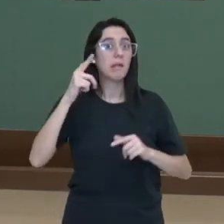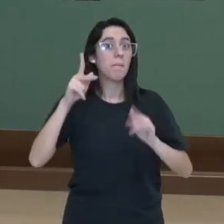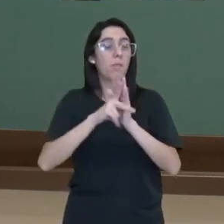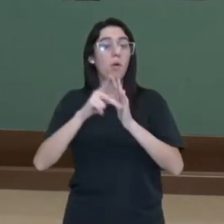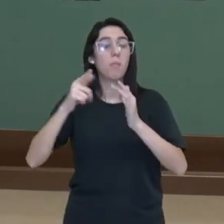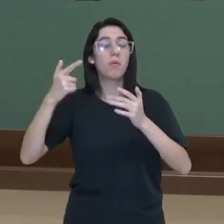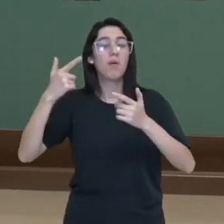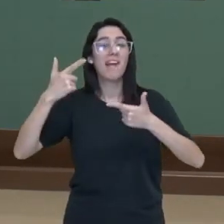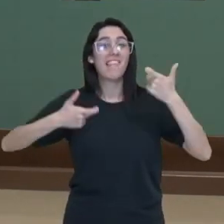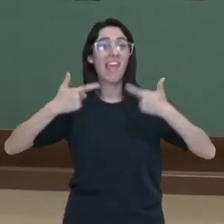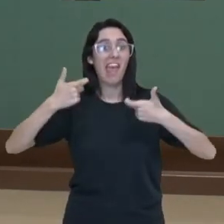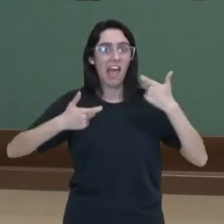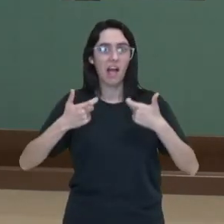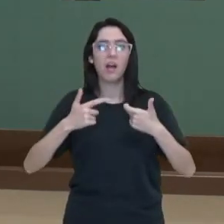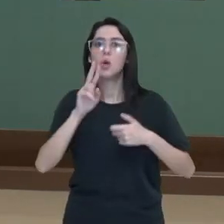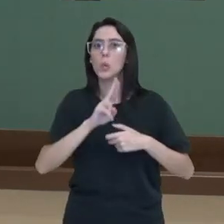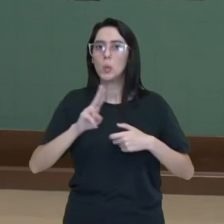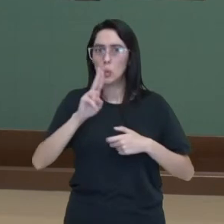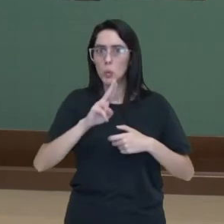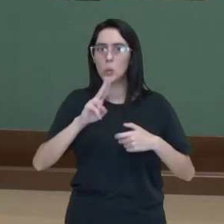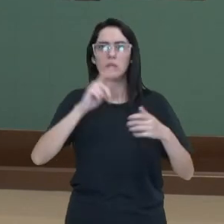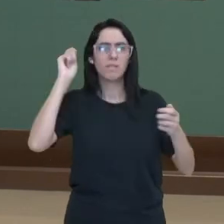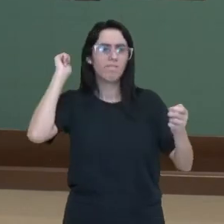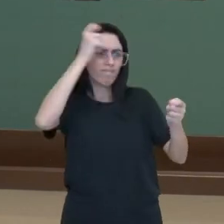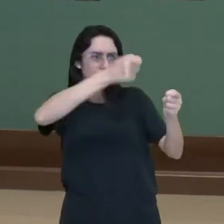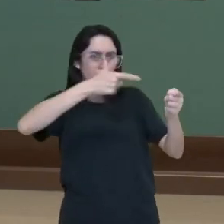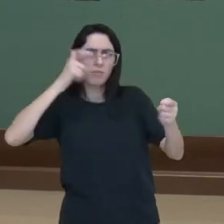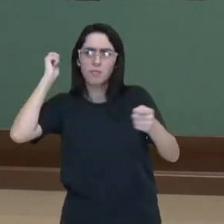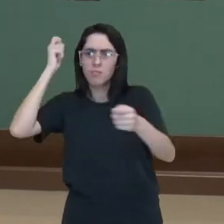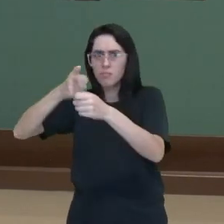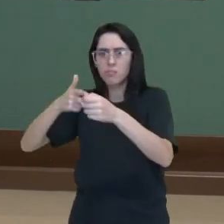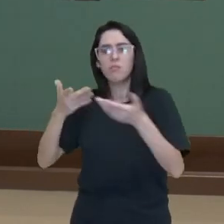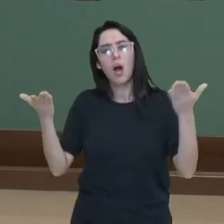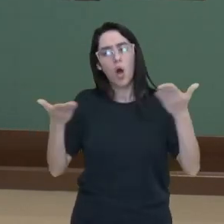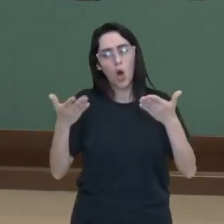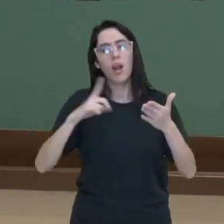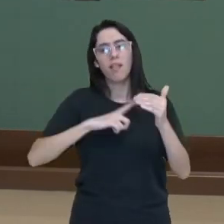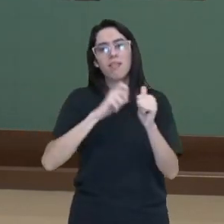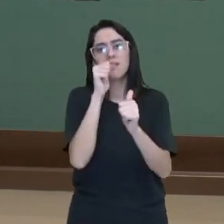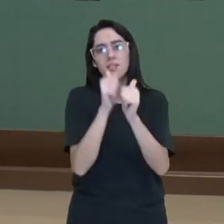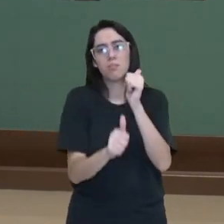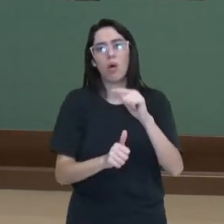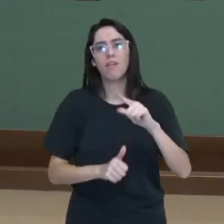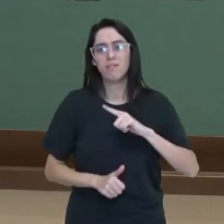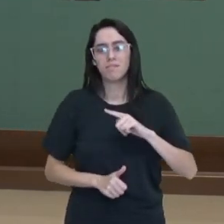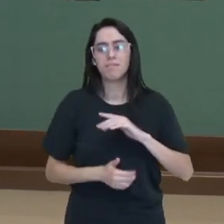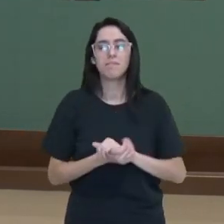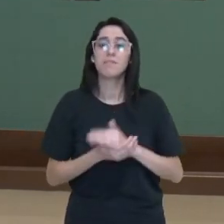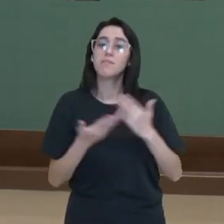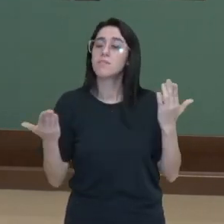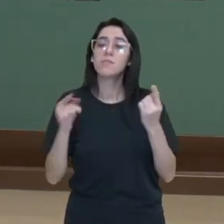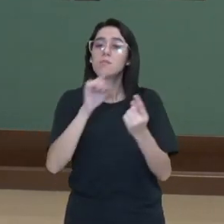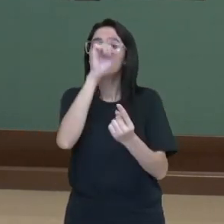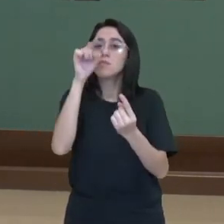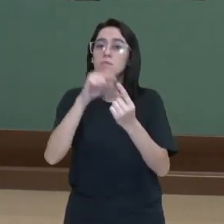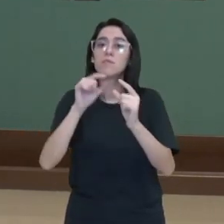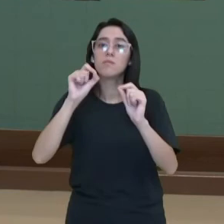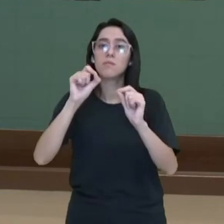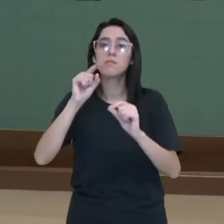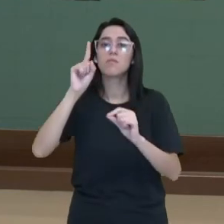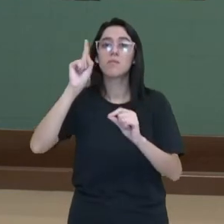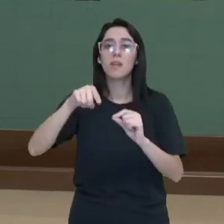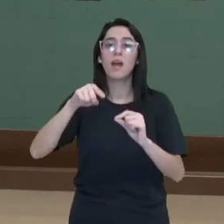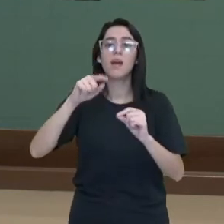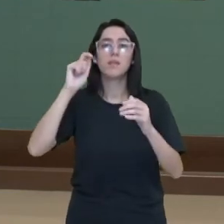guerras. Atualmente, né, virou um esporte de precisão. Então o objetivo é acertar a